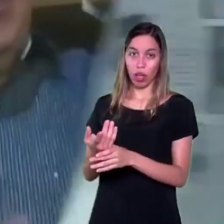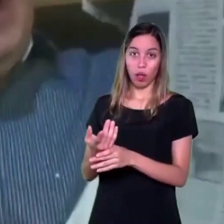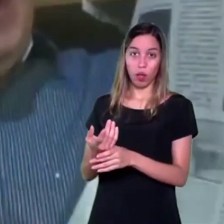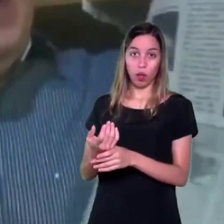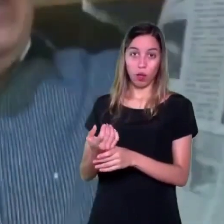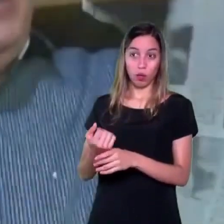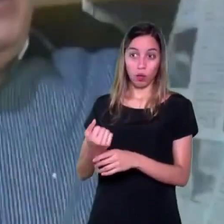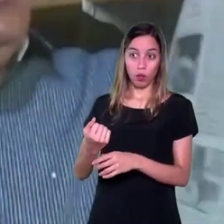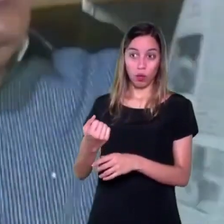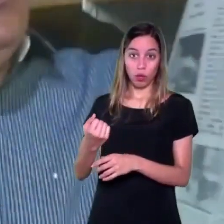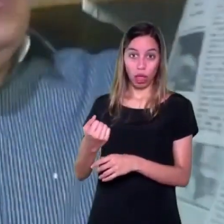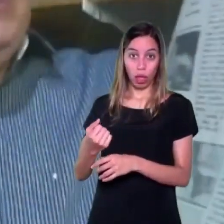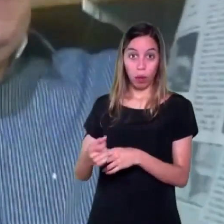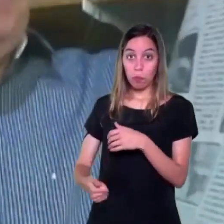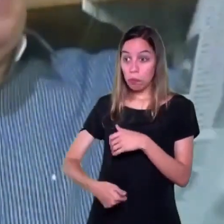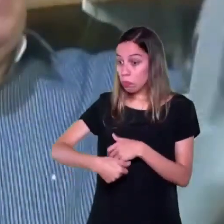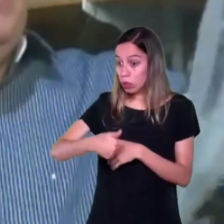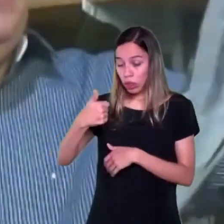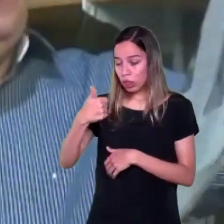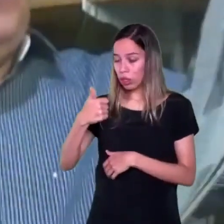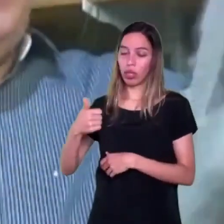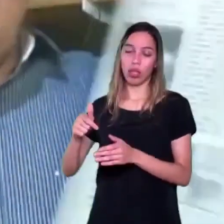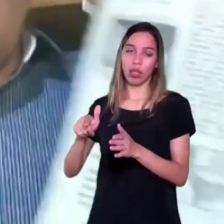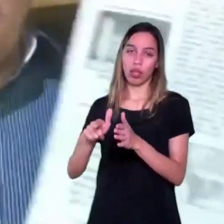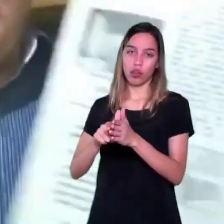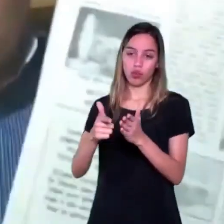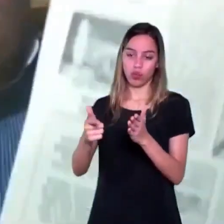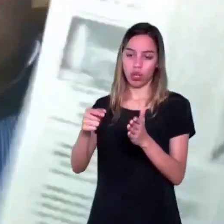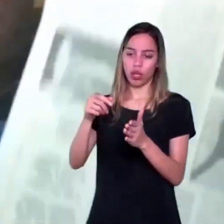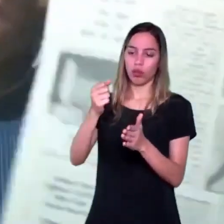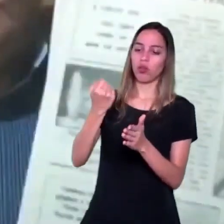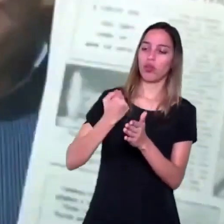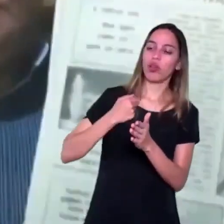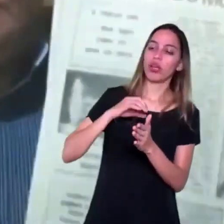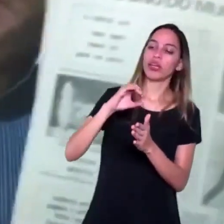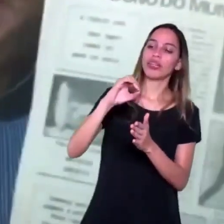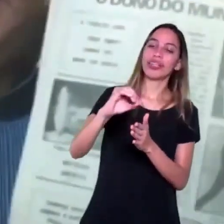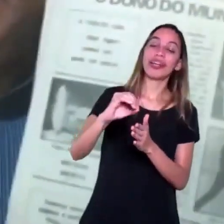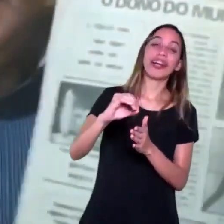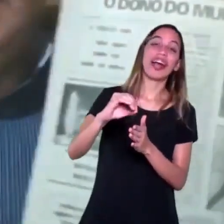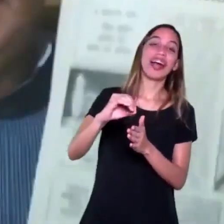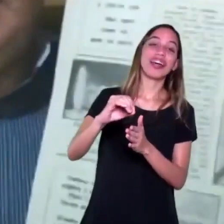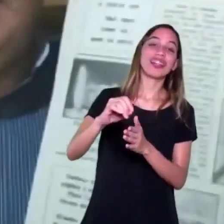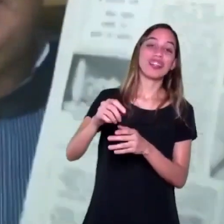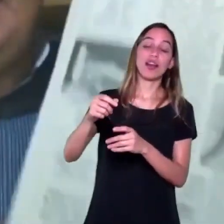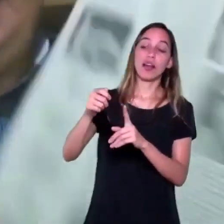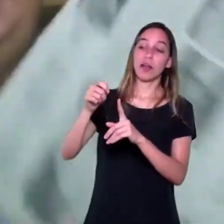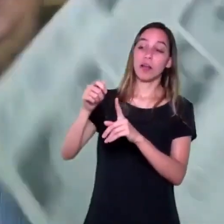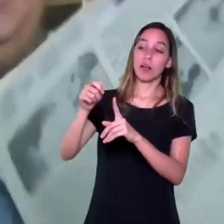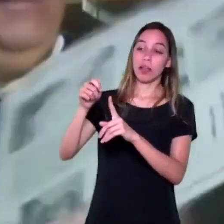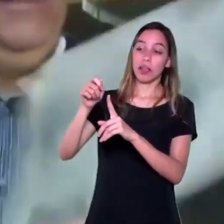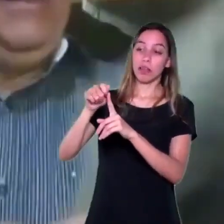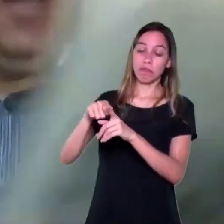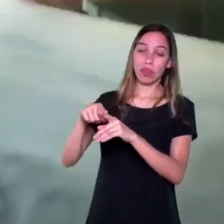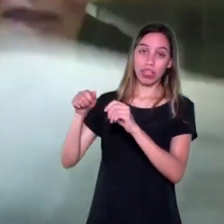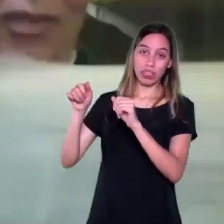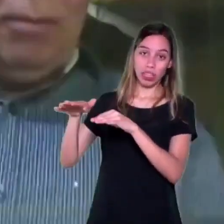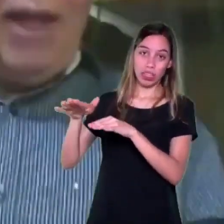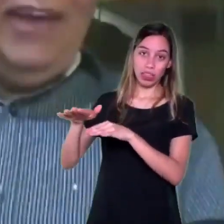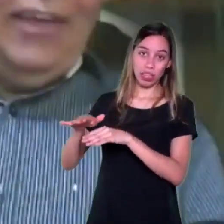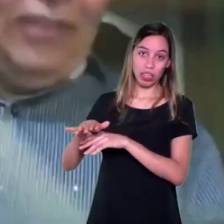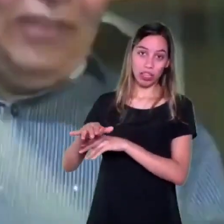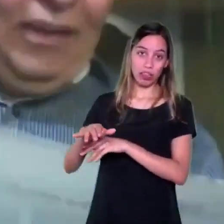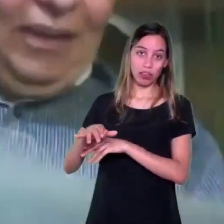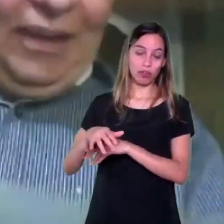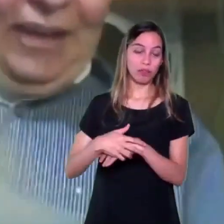do jornal, que foi setembro de 91. Vocês inspiraram na revista Cacete Planeta, Caceta e